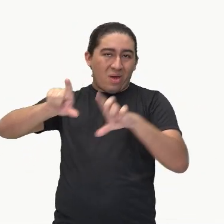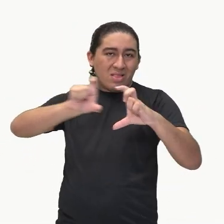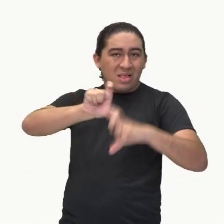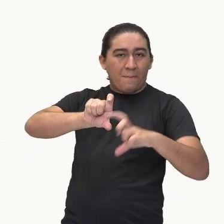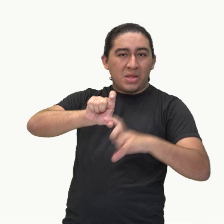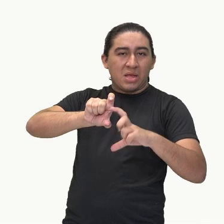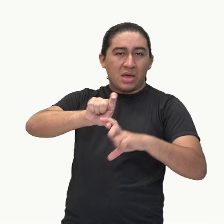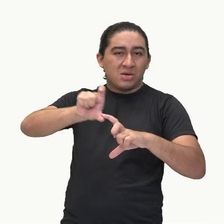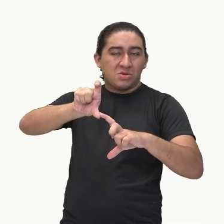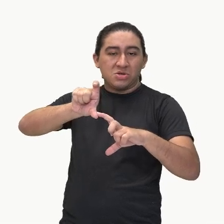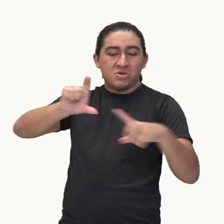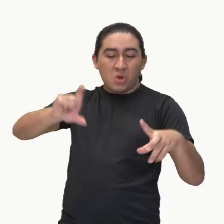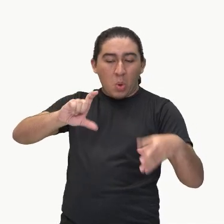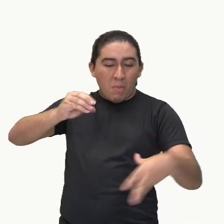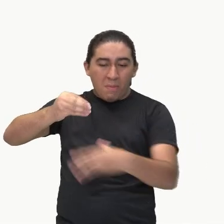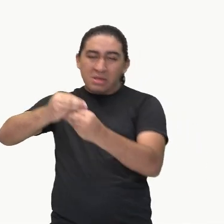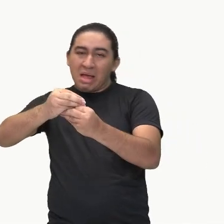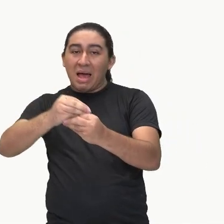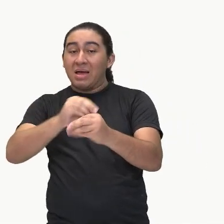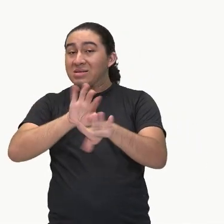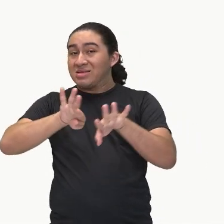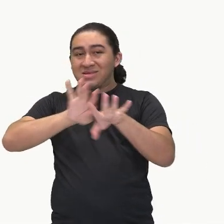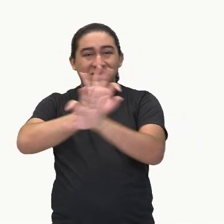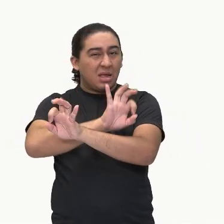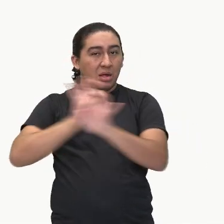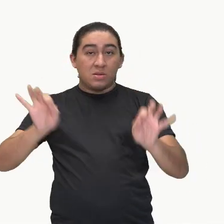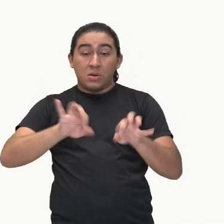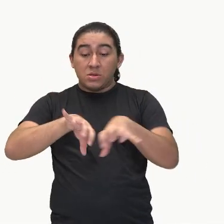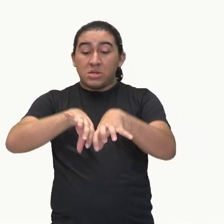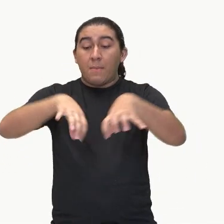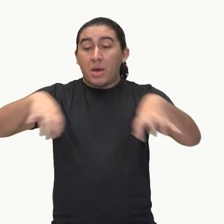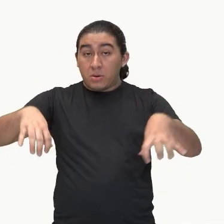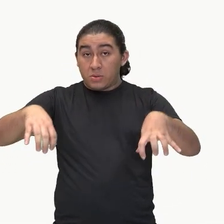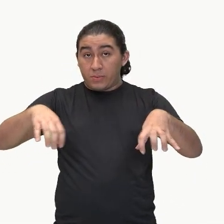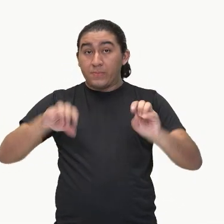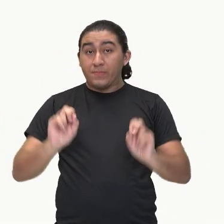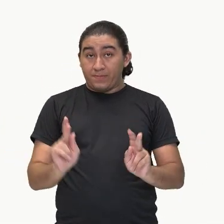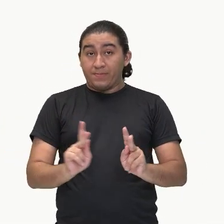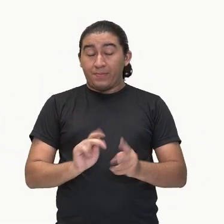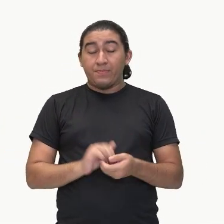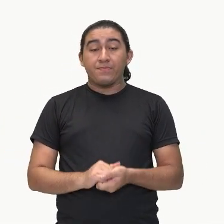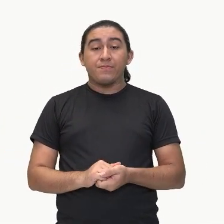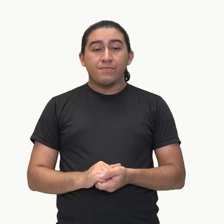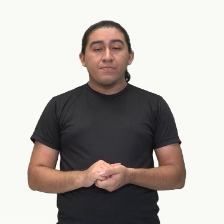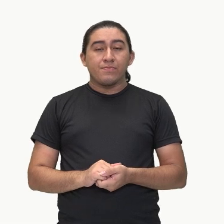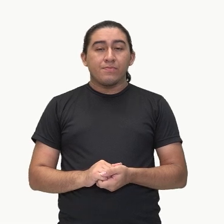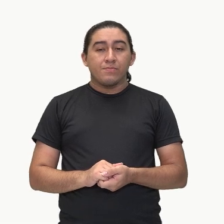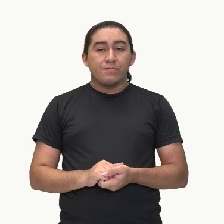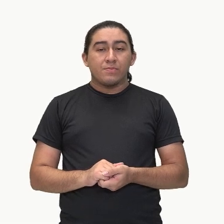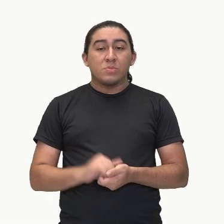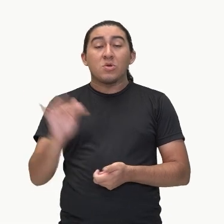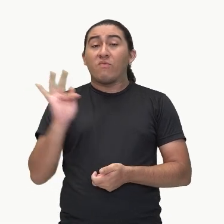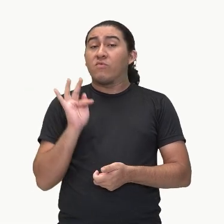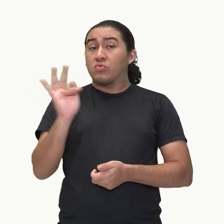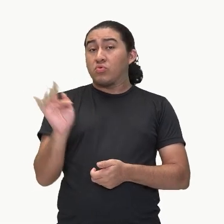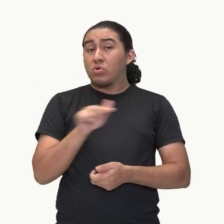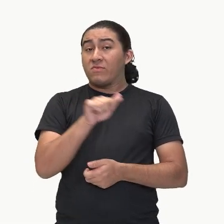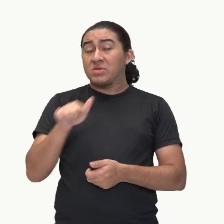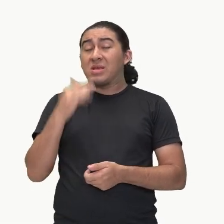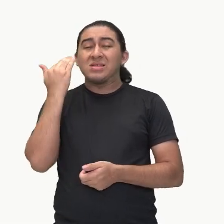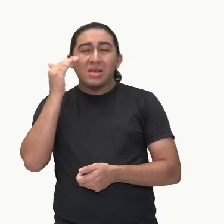nem funciona como termo de outra. Então, mais adiante, quando vocês ouvirem falar do período composto